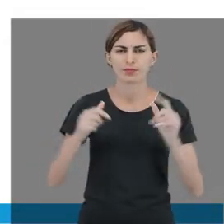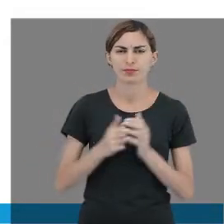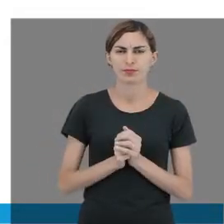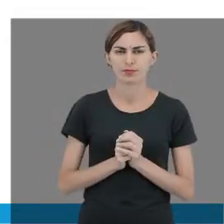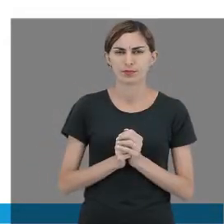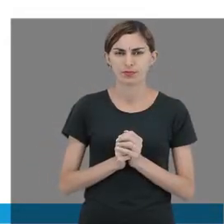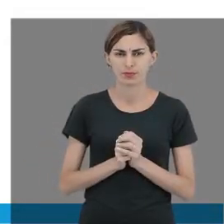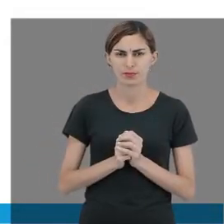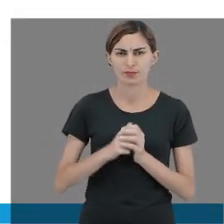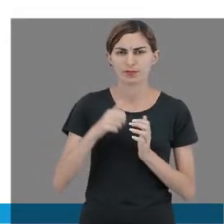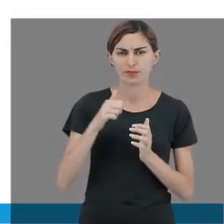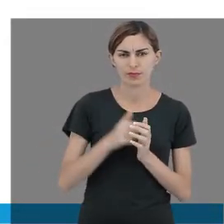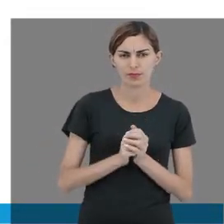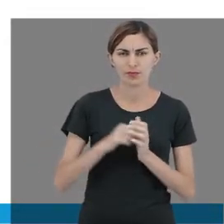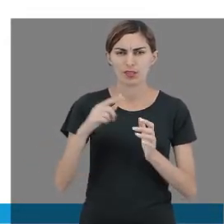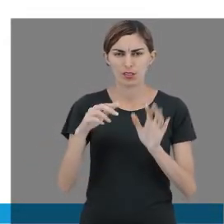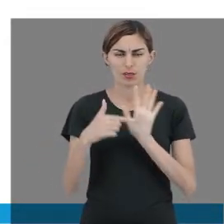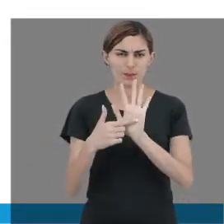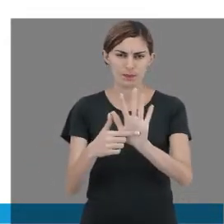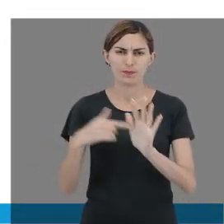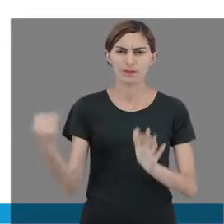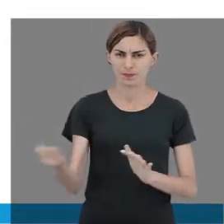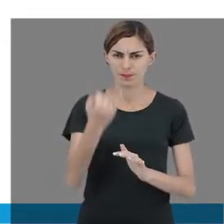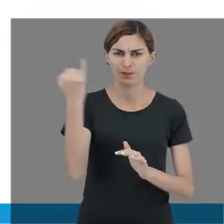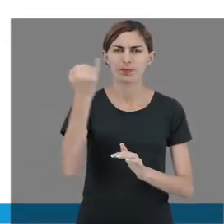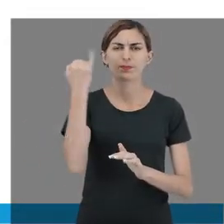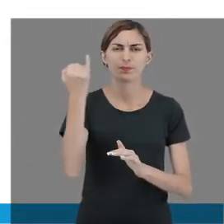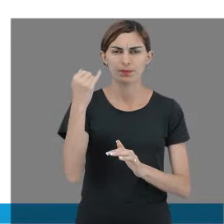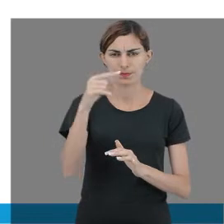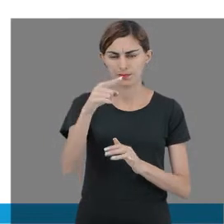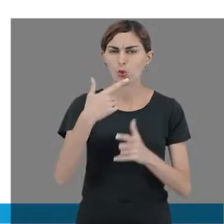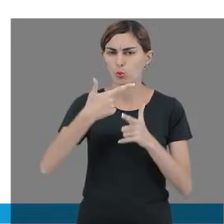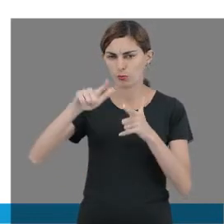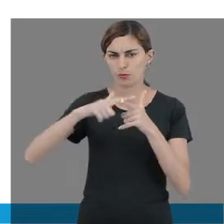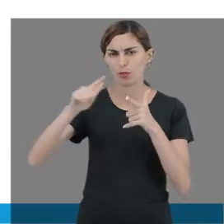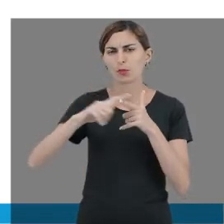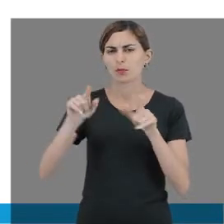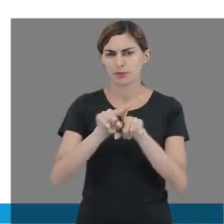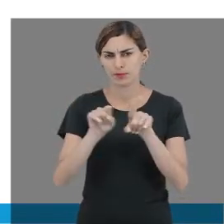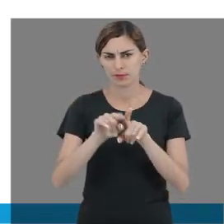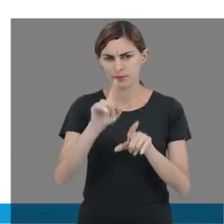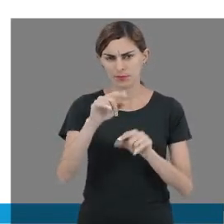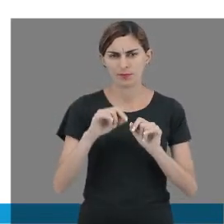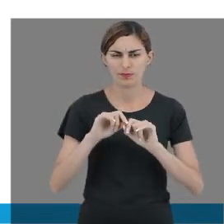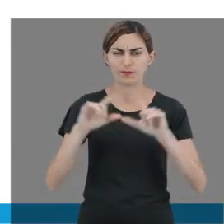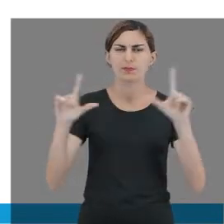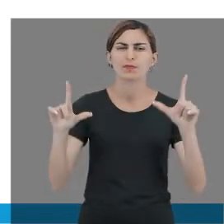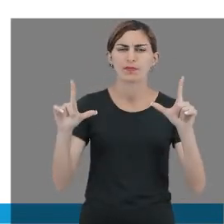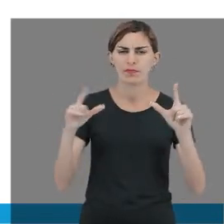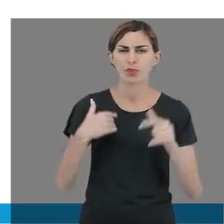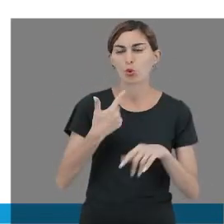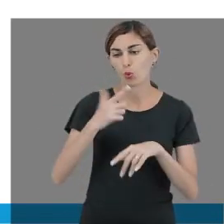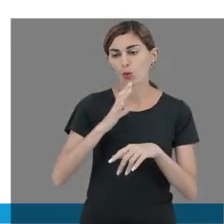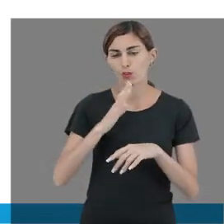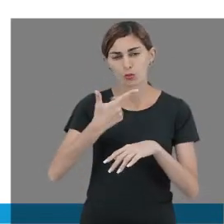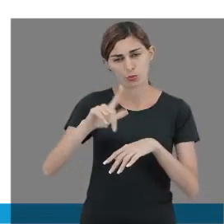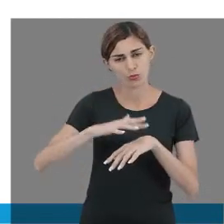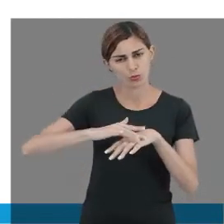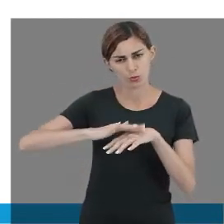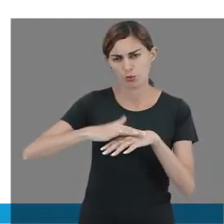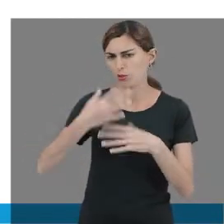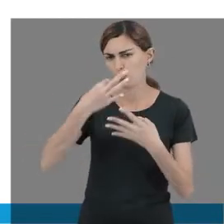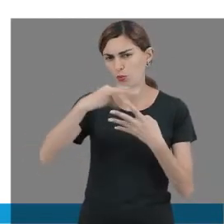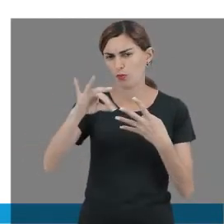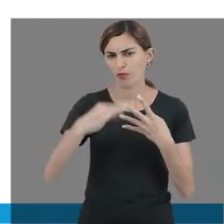outro comprometimento importante dessas crianças e diferente, então eu não conheço outra doença. Existem alguns relatos assim esporádicos, mas não confirmados, de